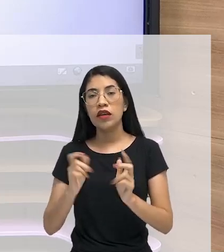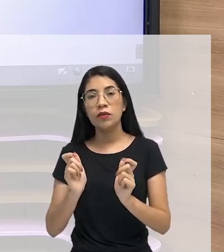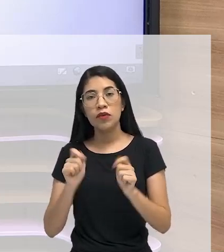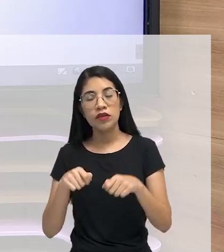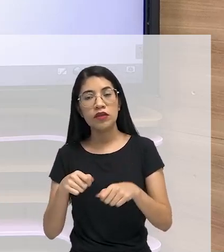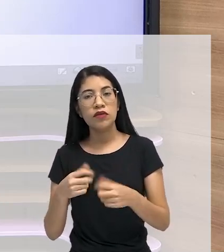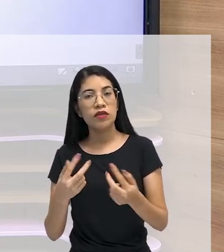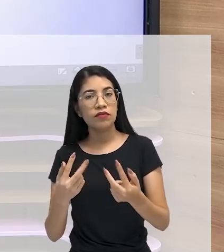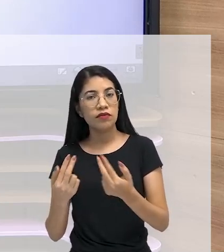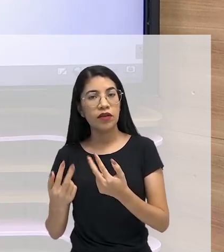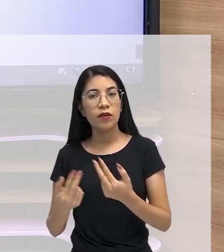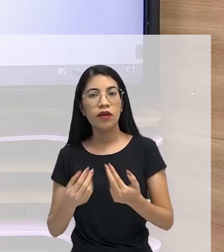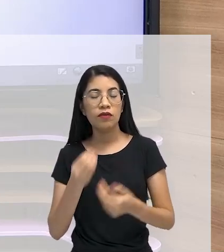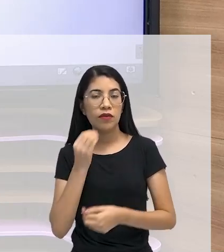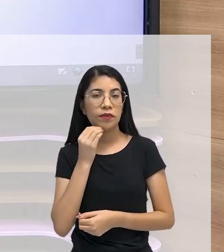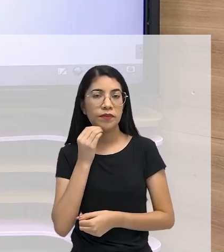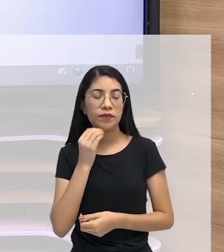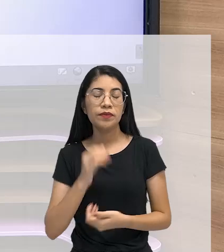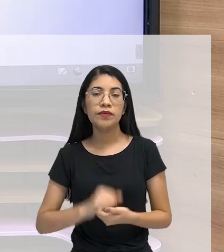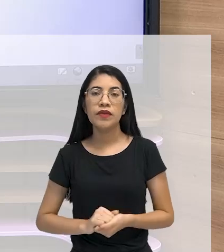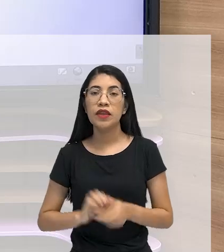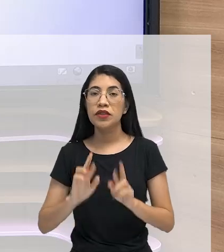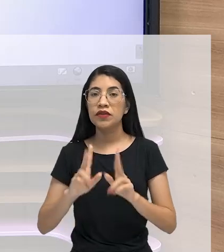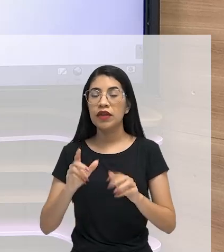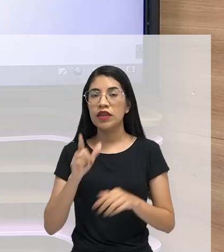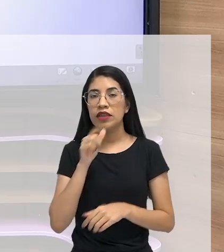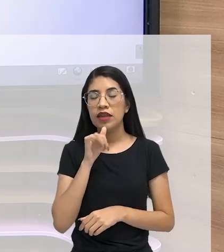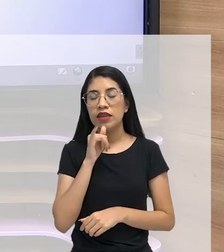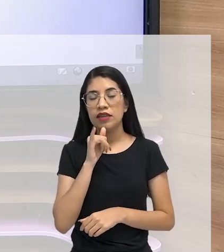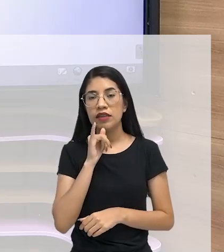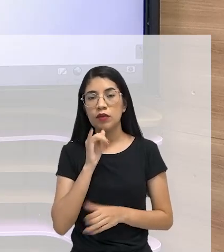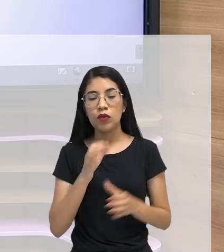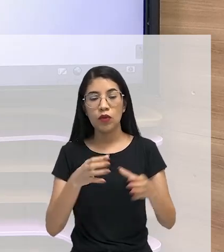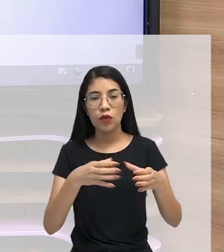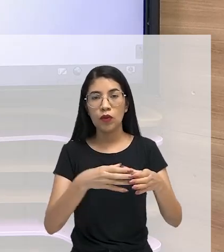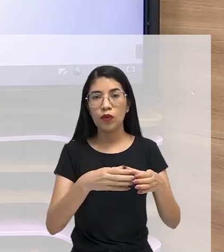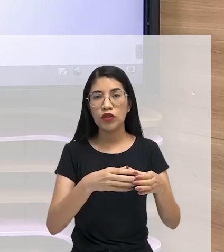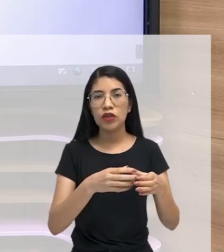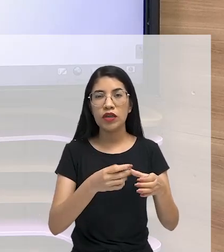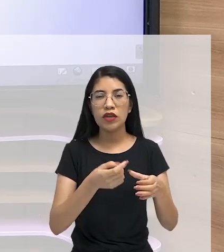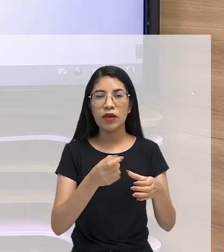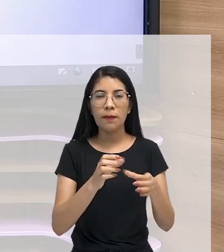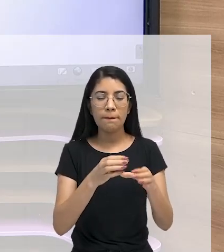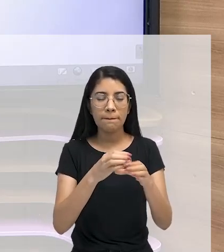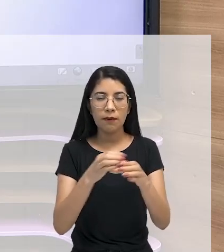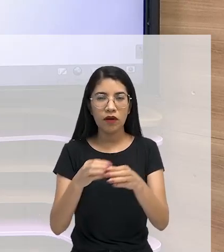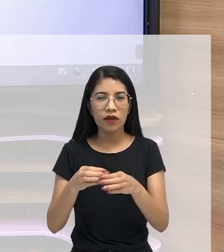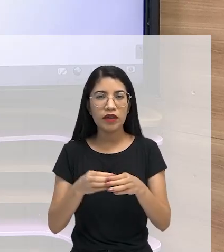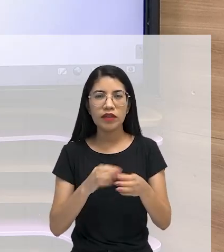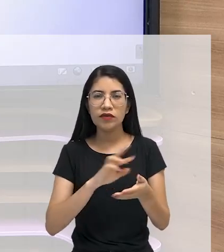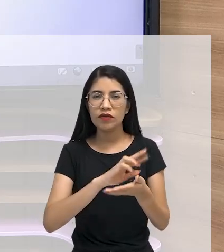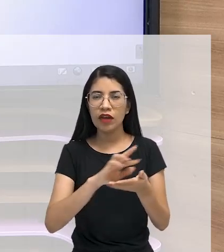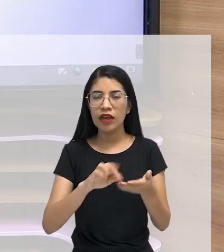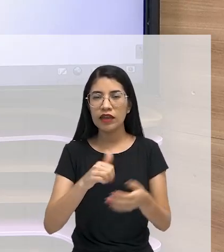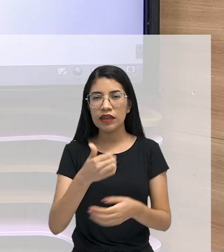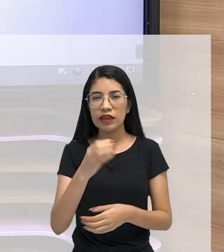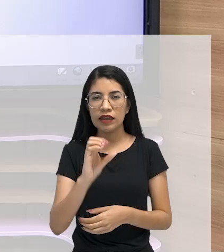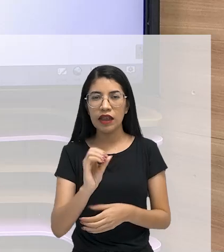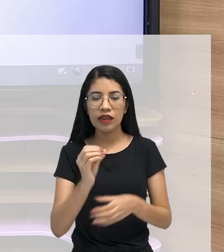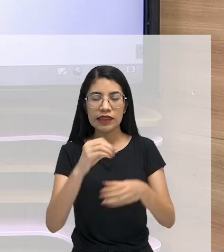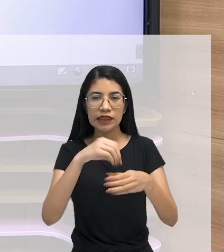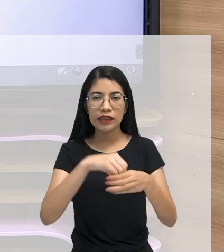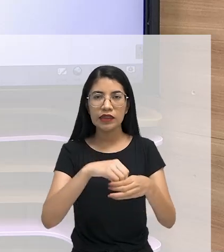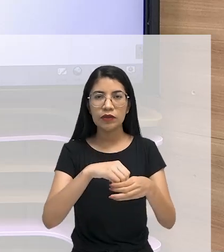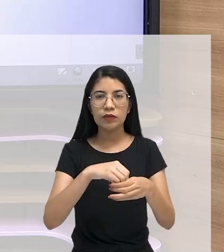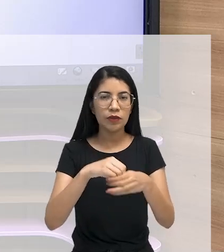mesma. Diferente de uma caixa de bolinhas, por exemplo. Você tem uma caixa de bolinhas com 10 bolas, né?